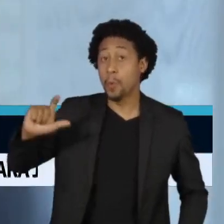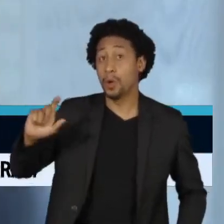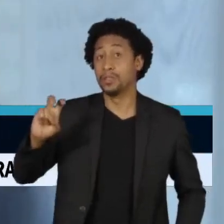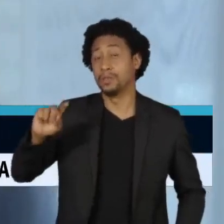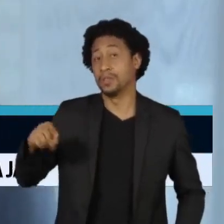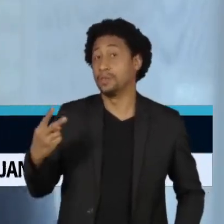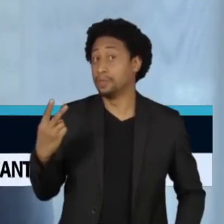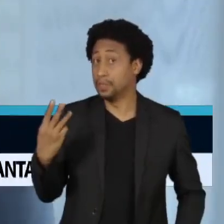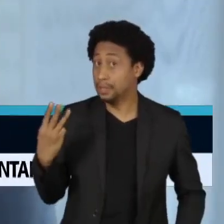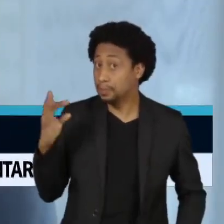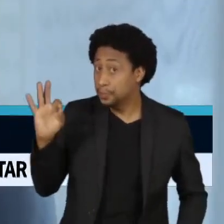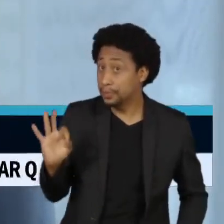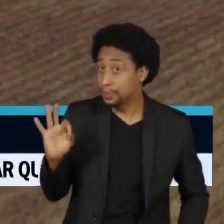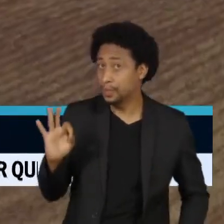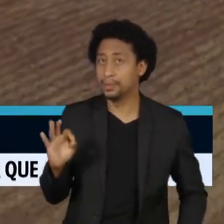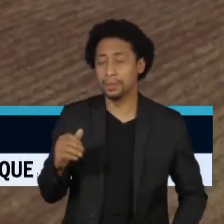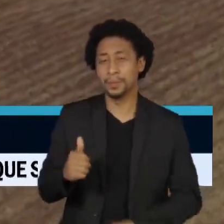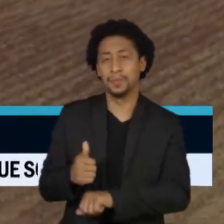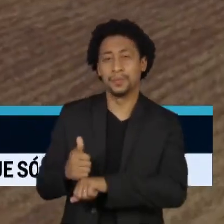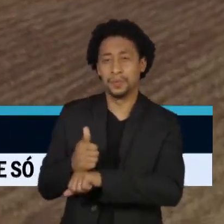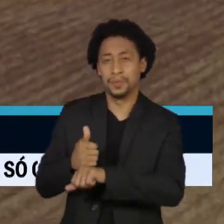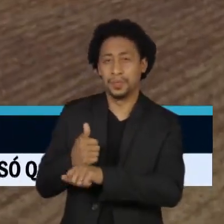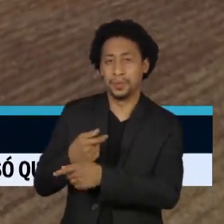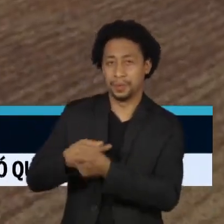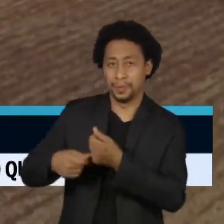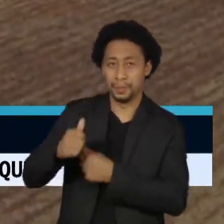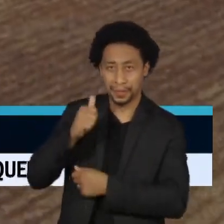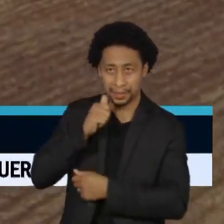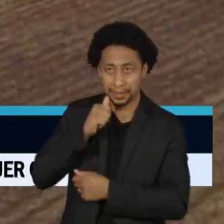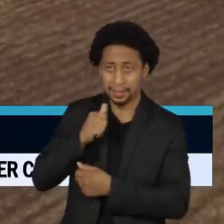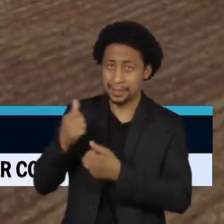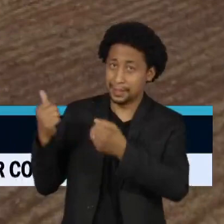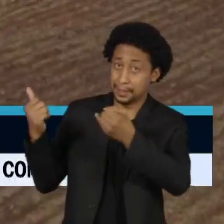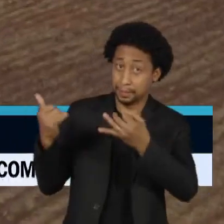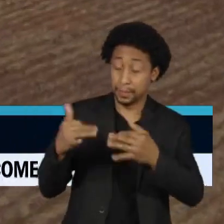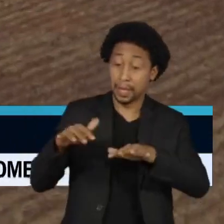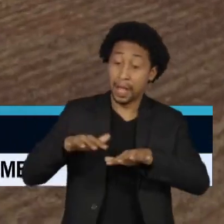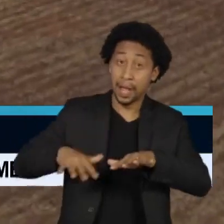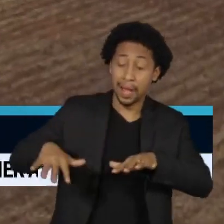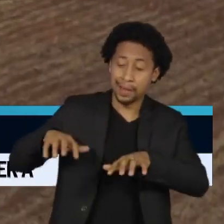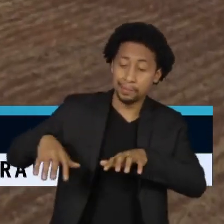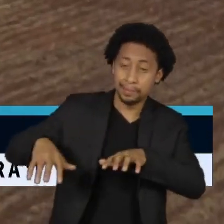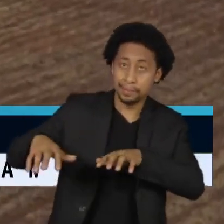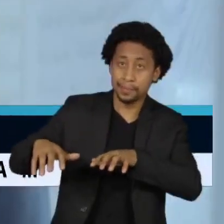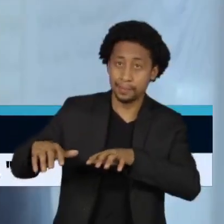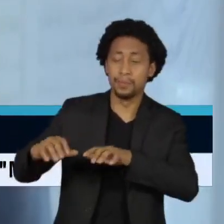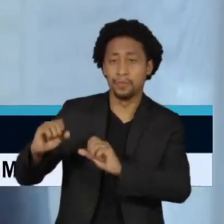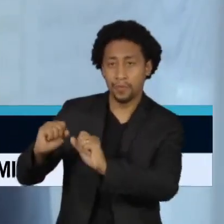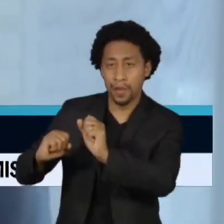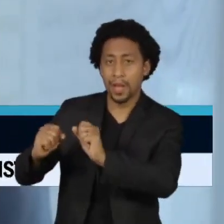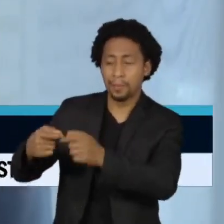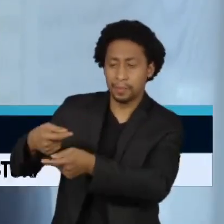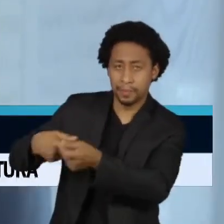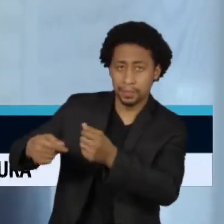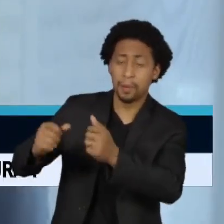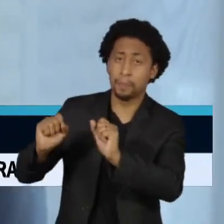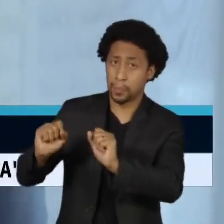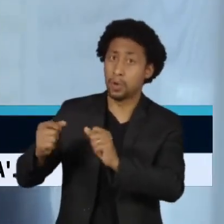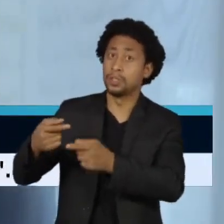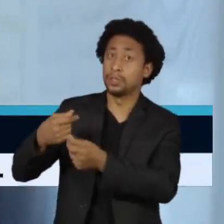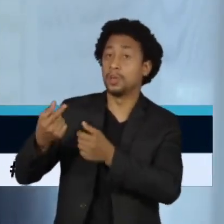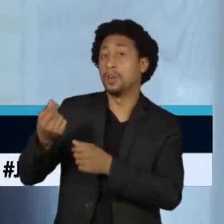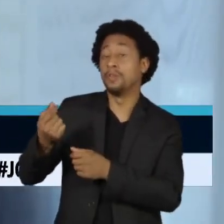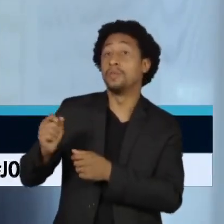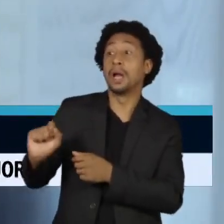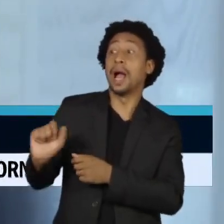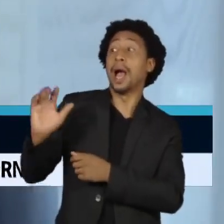Só que, segundo esta economista, alguns setores devem passar por uma desaceleração de preços. Além da expectativa